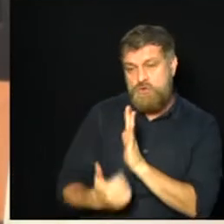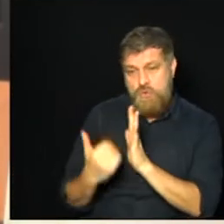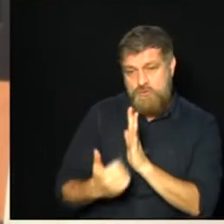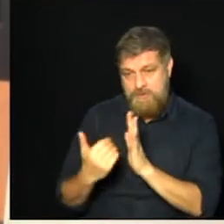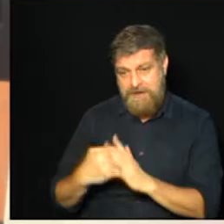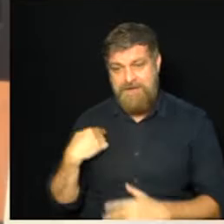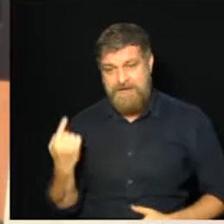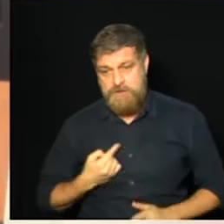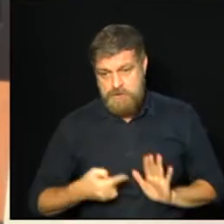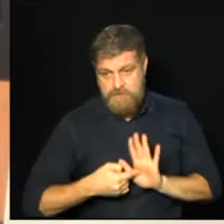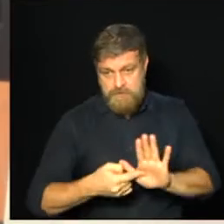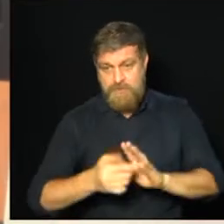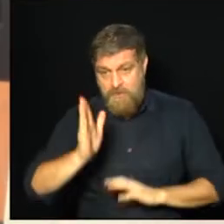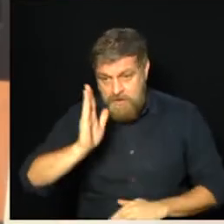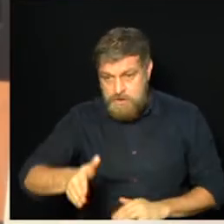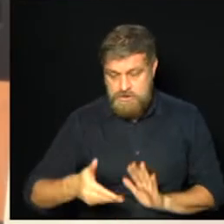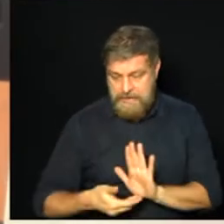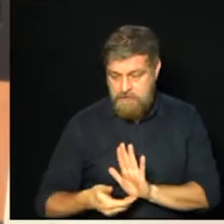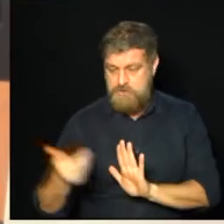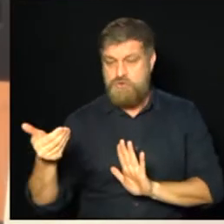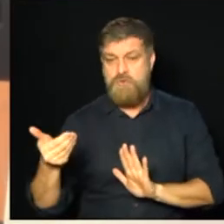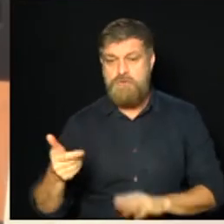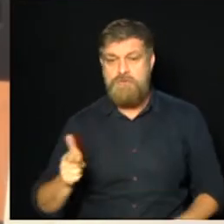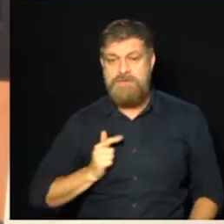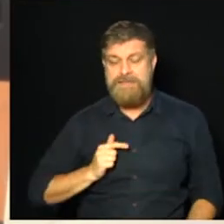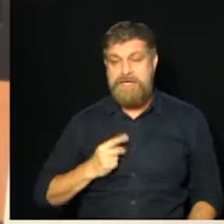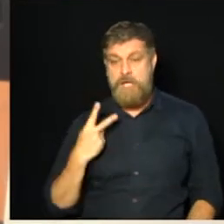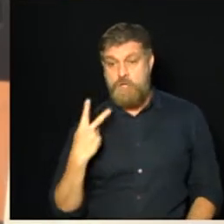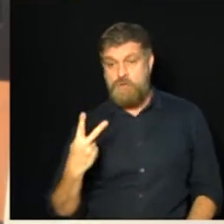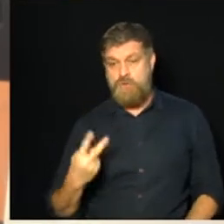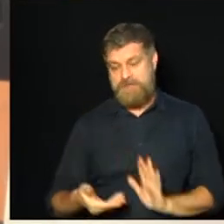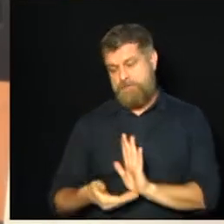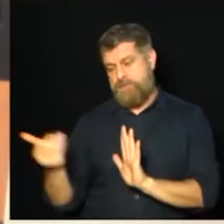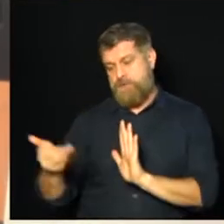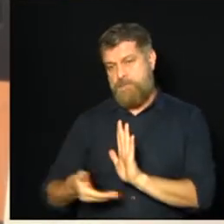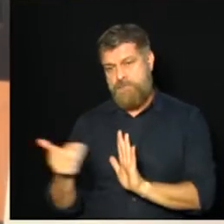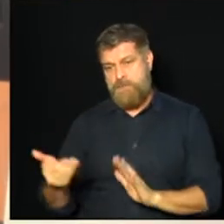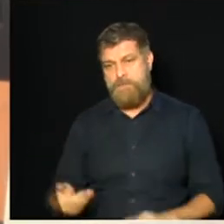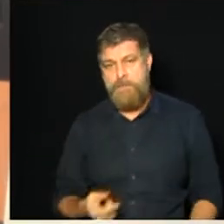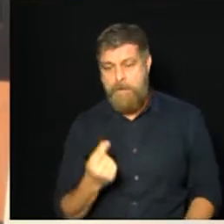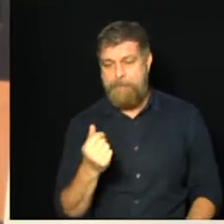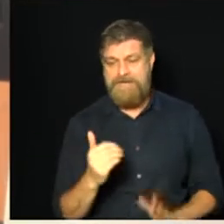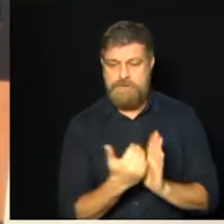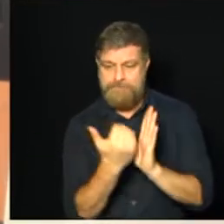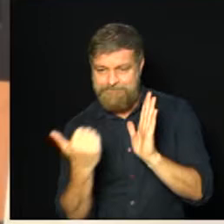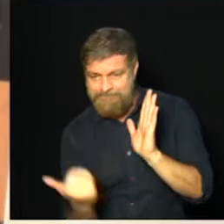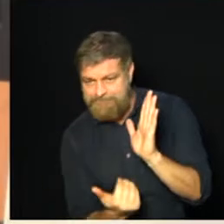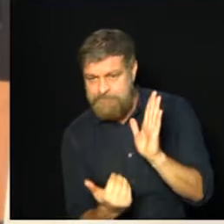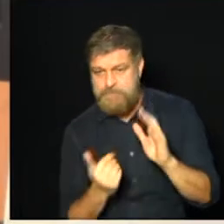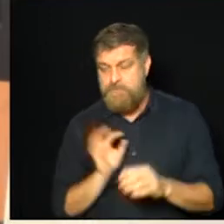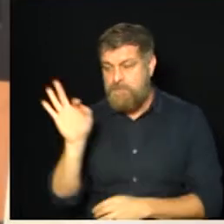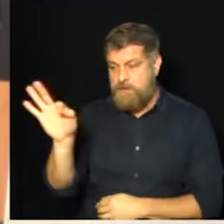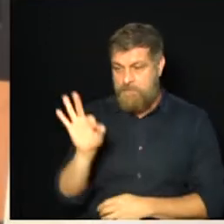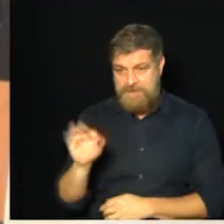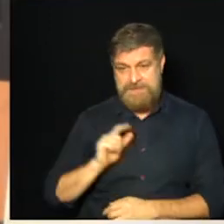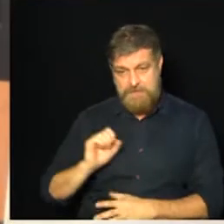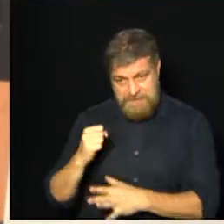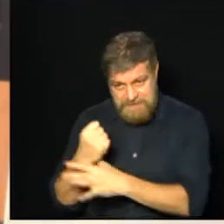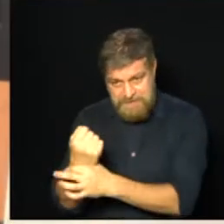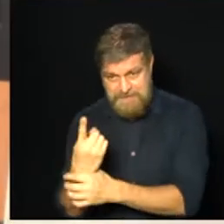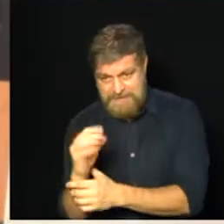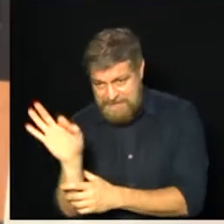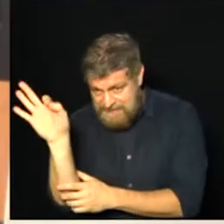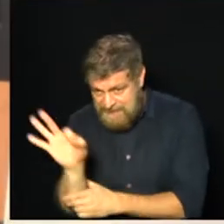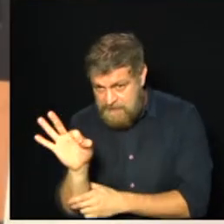gente colocou já com desconto, eu vou ter 2 descontos em cima do valor. Então, tem um percentual que eu já coloquei, que eu já garanti uma economia mínima